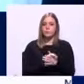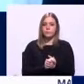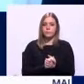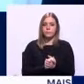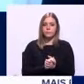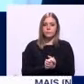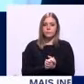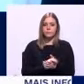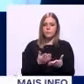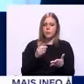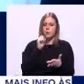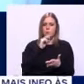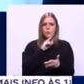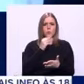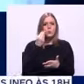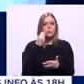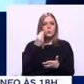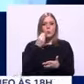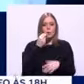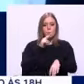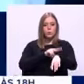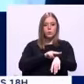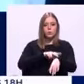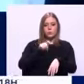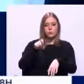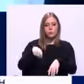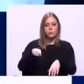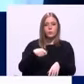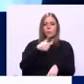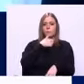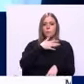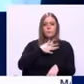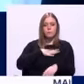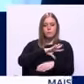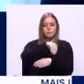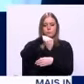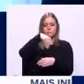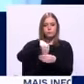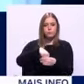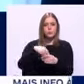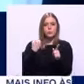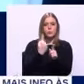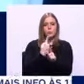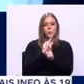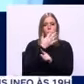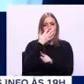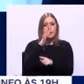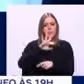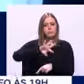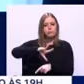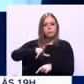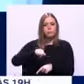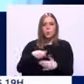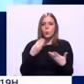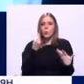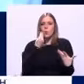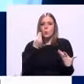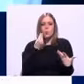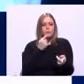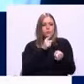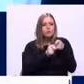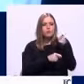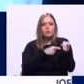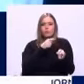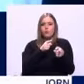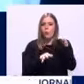é possível que o diretor jurídico do Benfica esteja envolvido em atos que parecem ser de corrupção, está acusado pelos